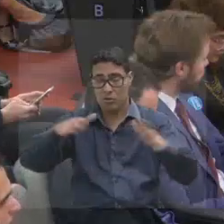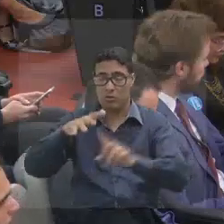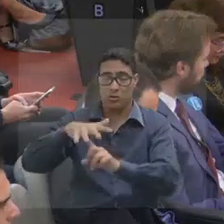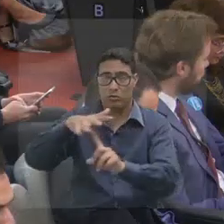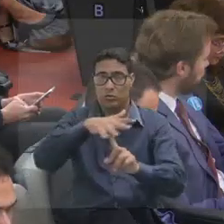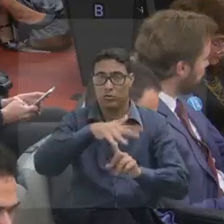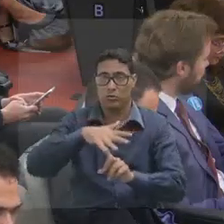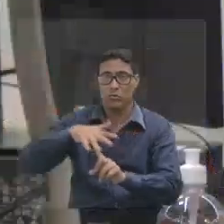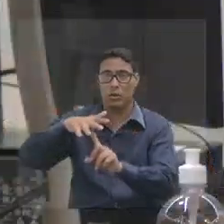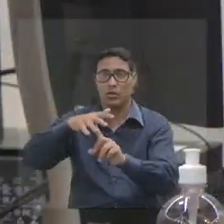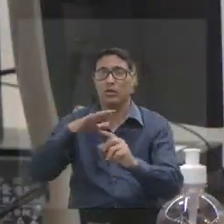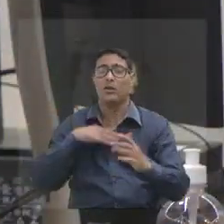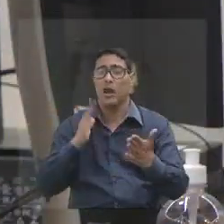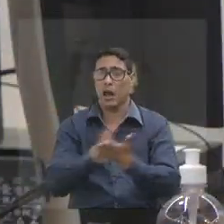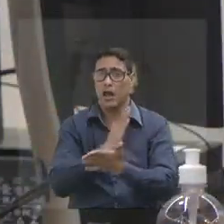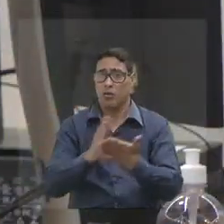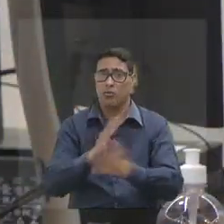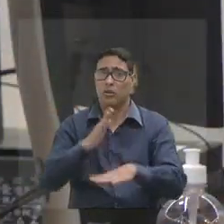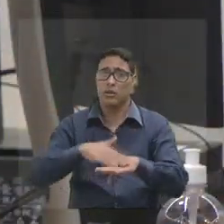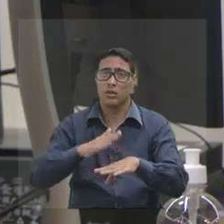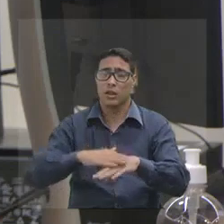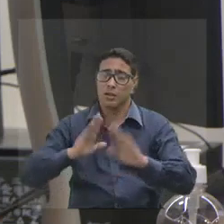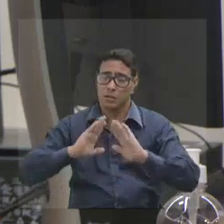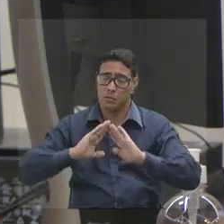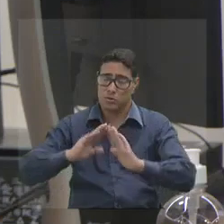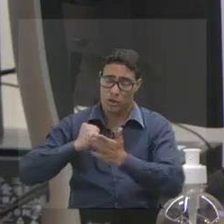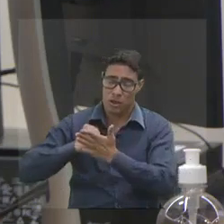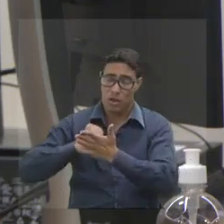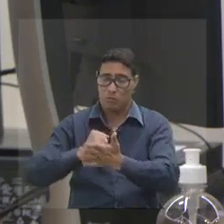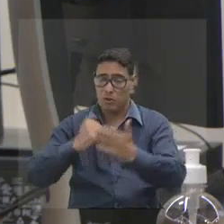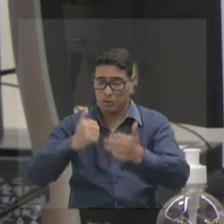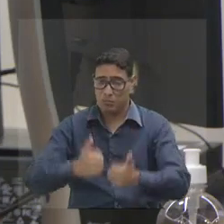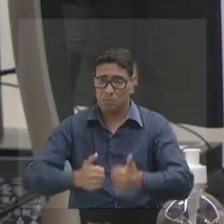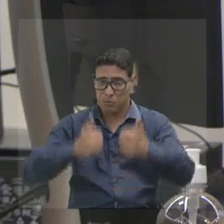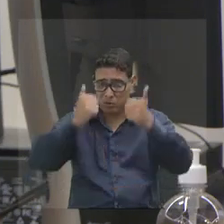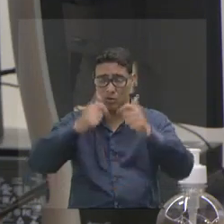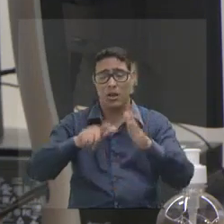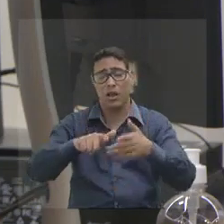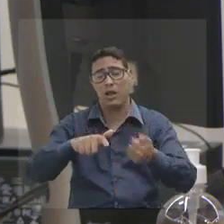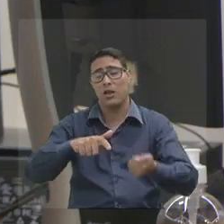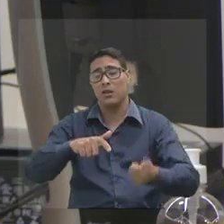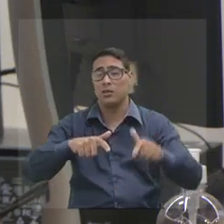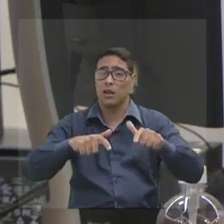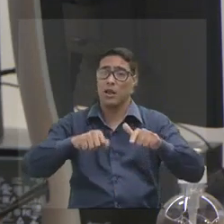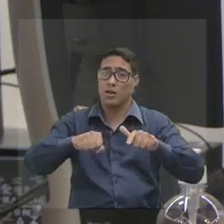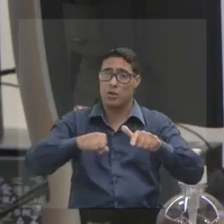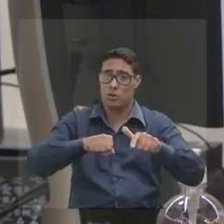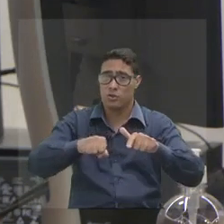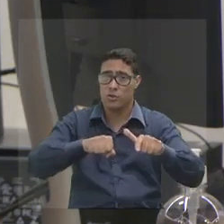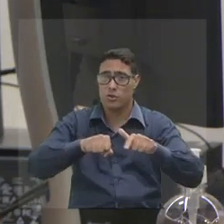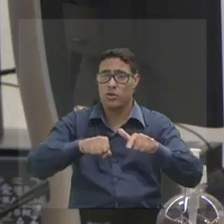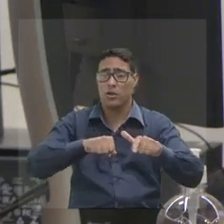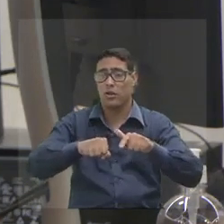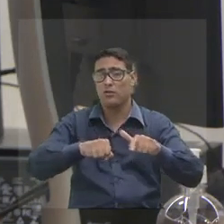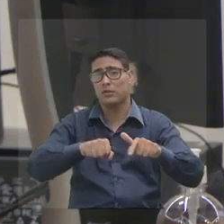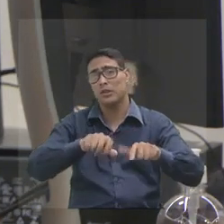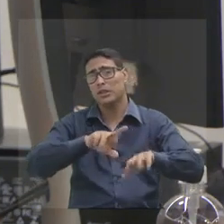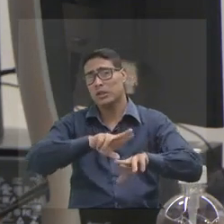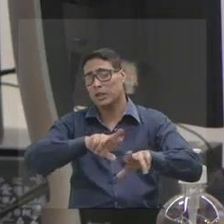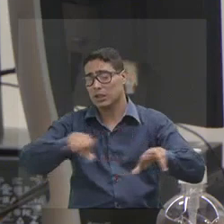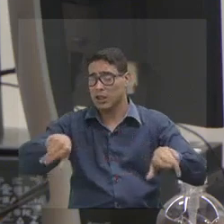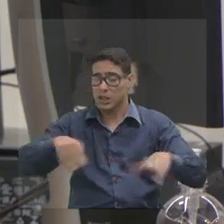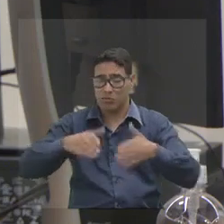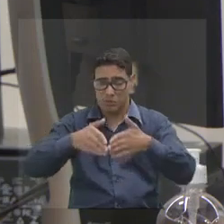tem pedido nosso apoio para contribuir que na melhoria da infraestrutura logística é nós temos um pedido a mais três anos